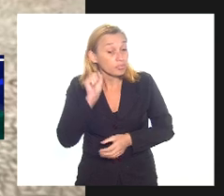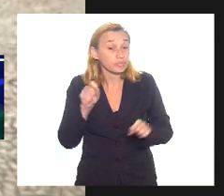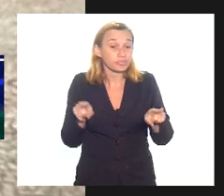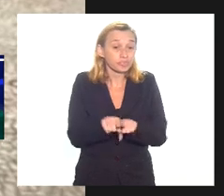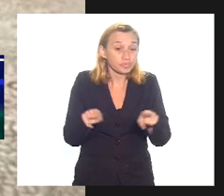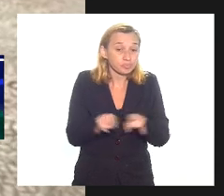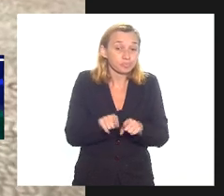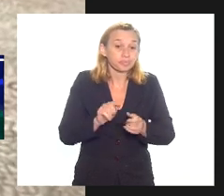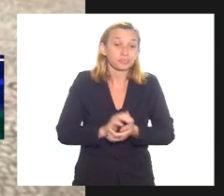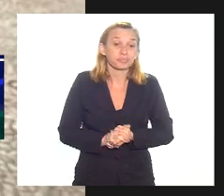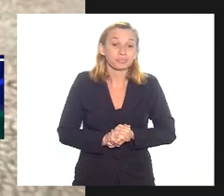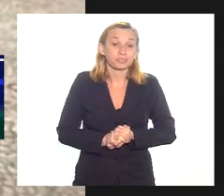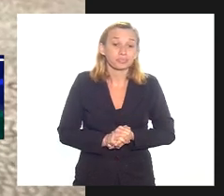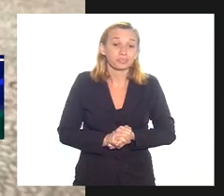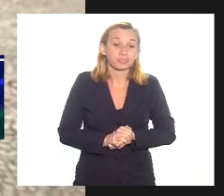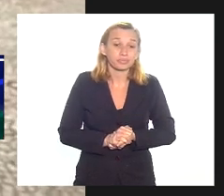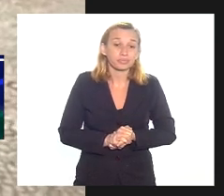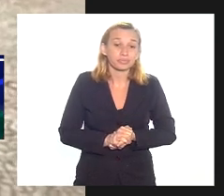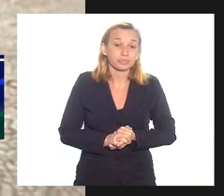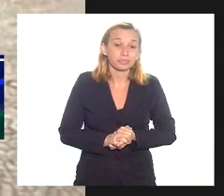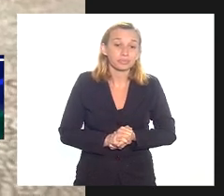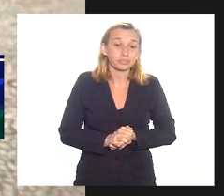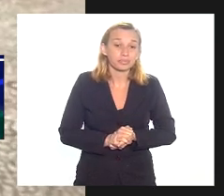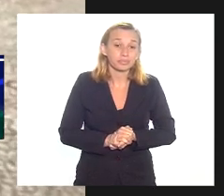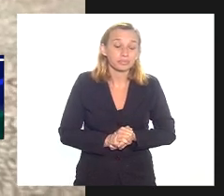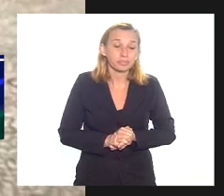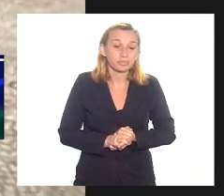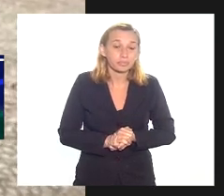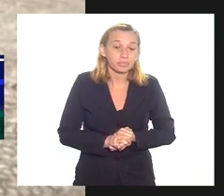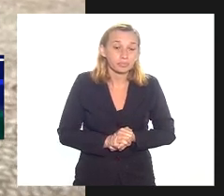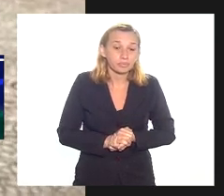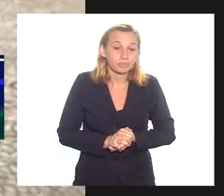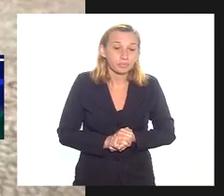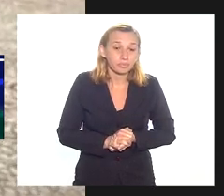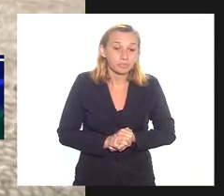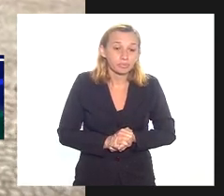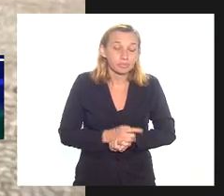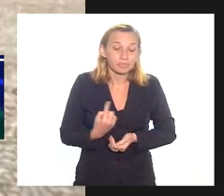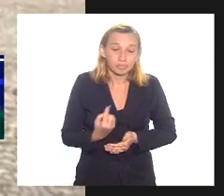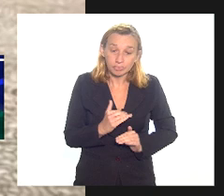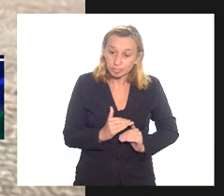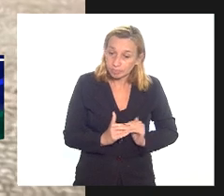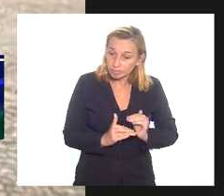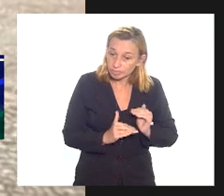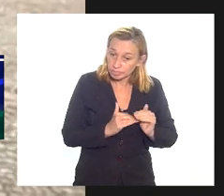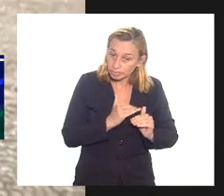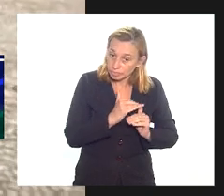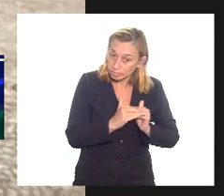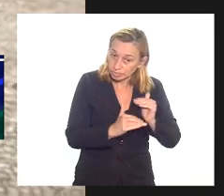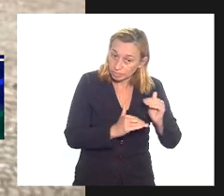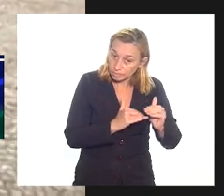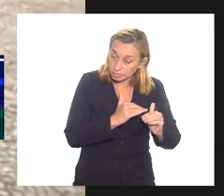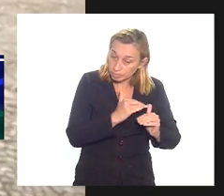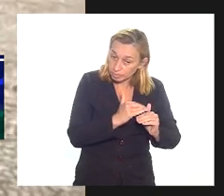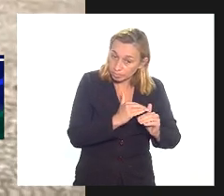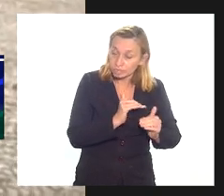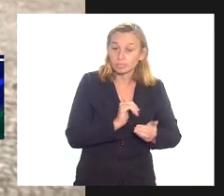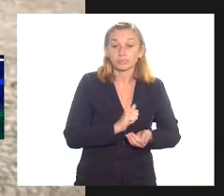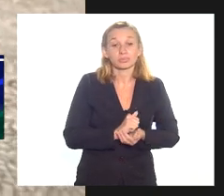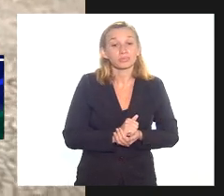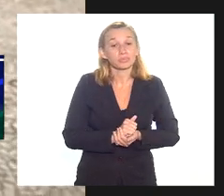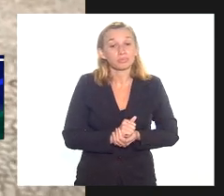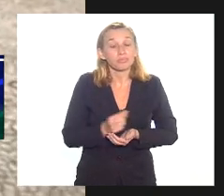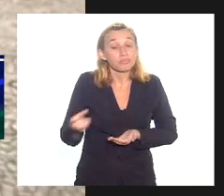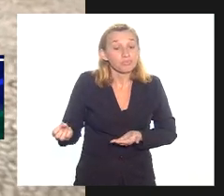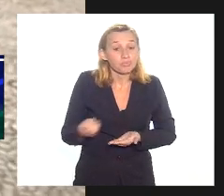exemplo, que caso nós avancemos para um modelo de uma